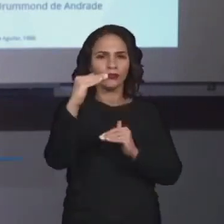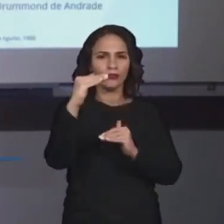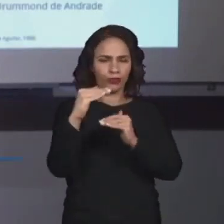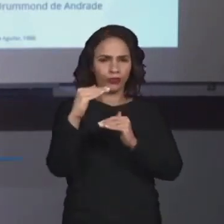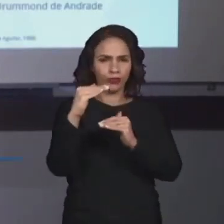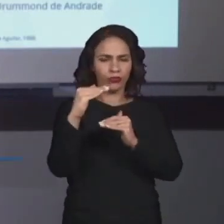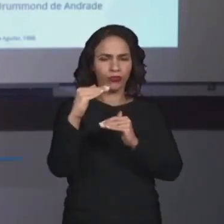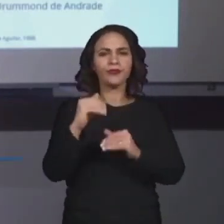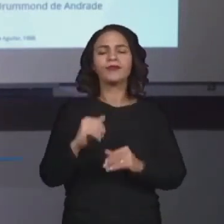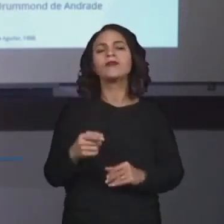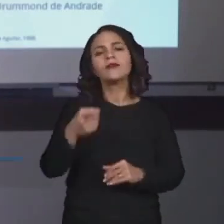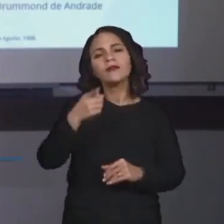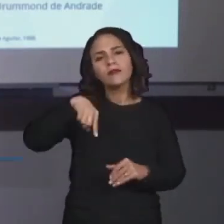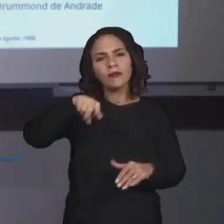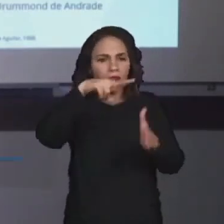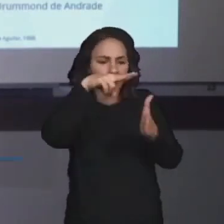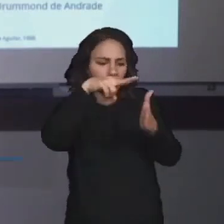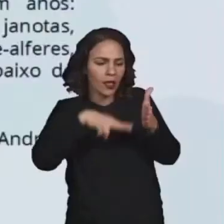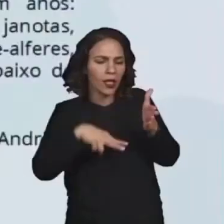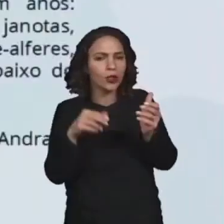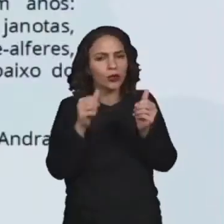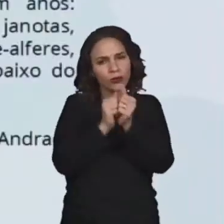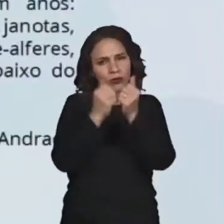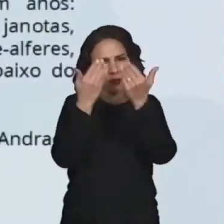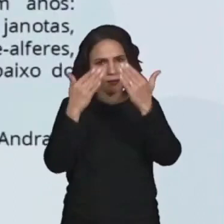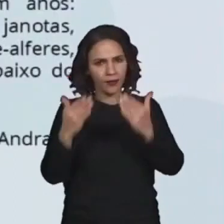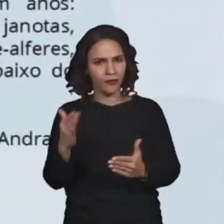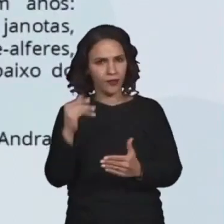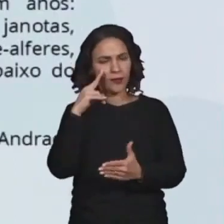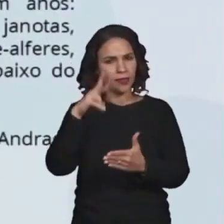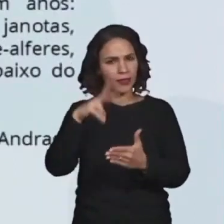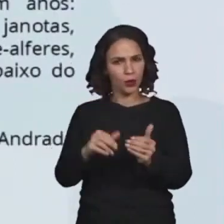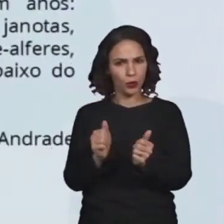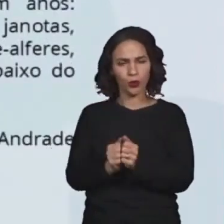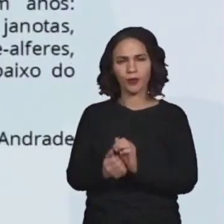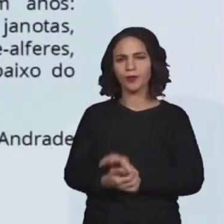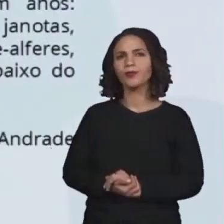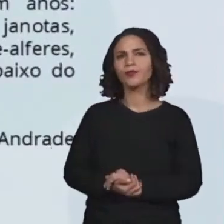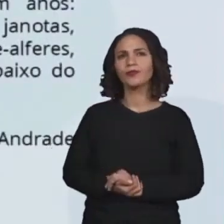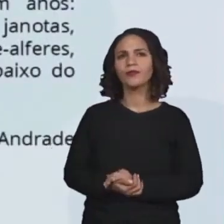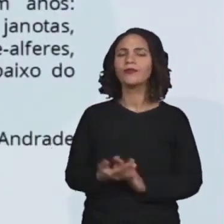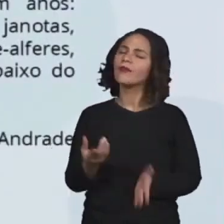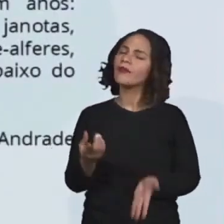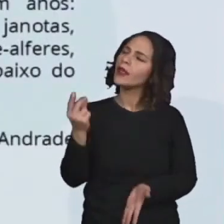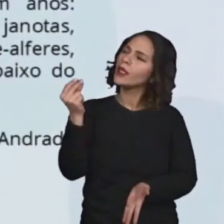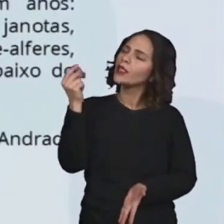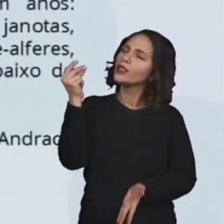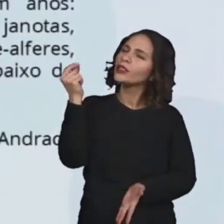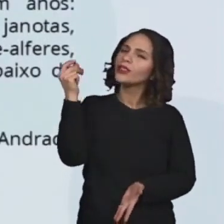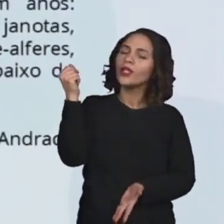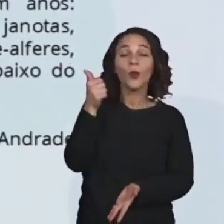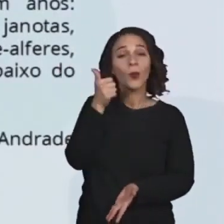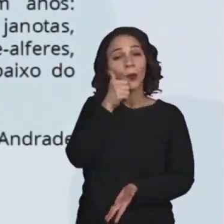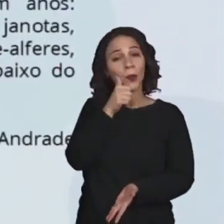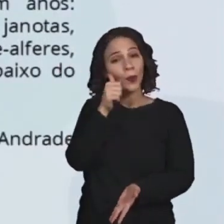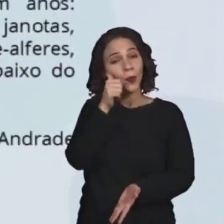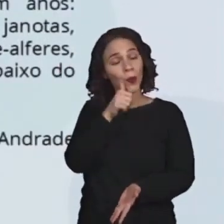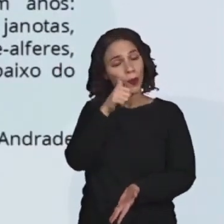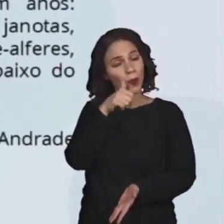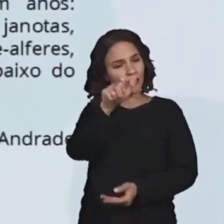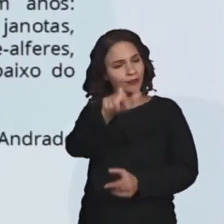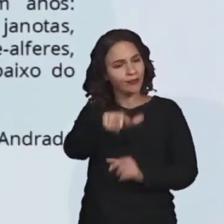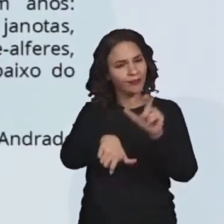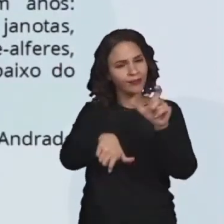gente fazer uma leitura e uma análise. Vamos ler aqui com a professora. Antigamente, as